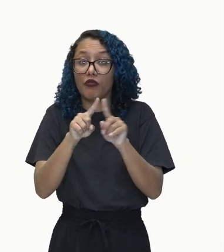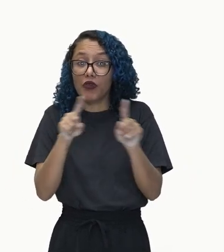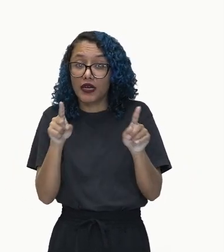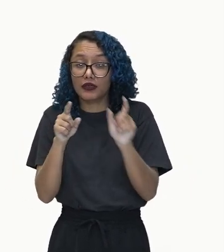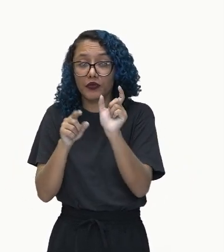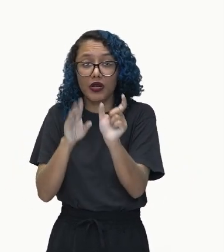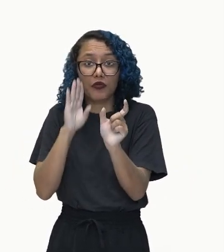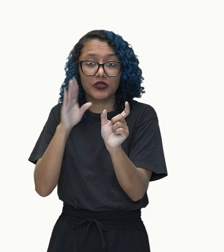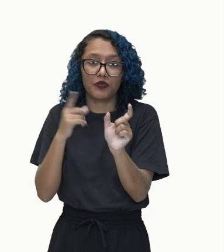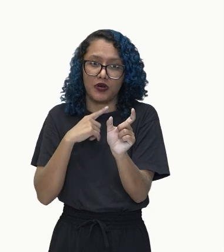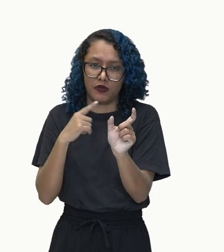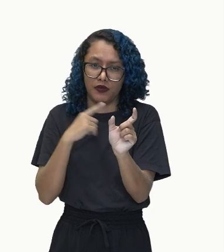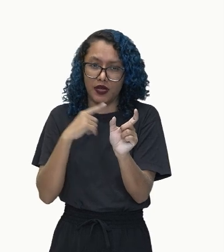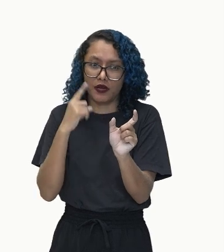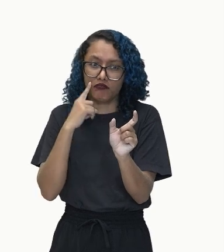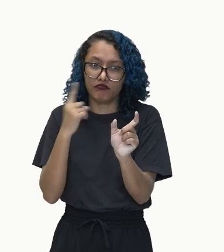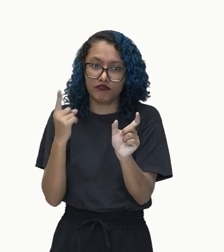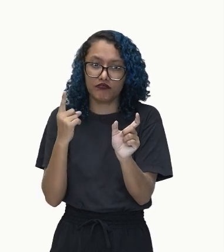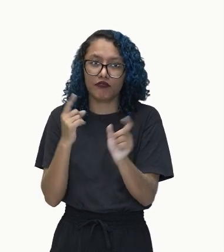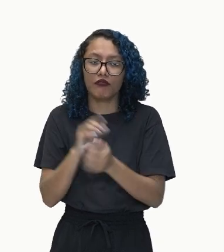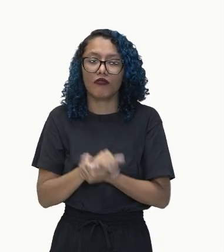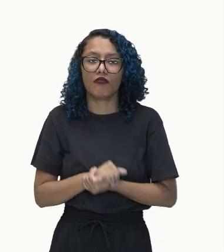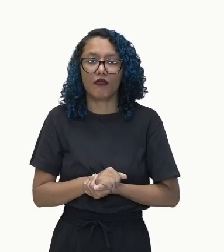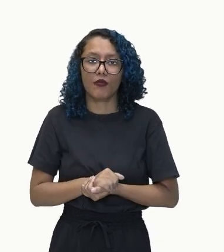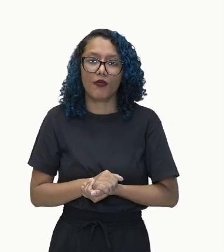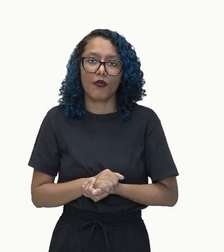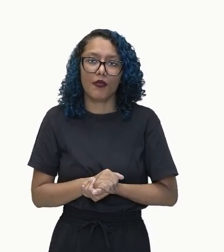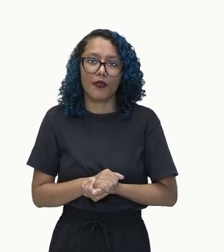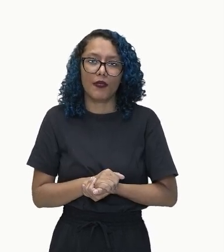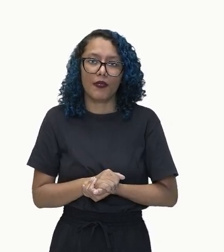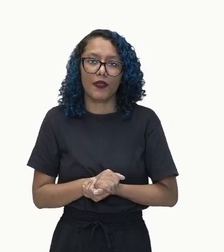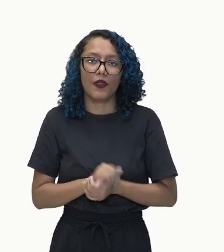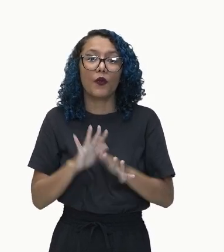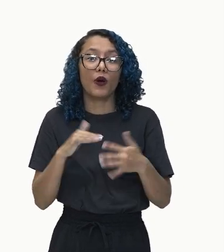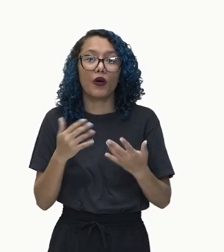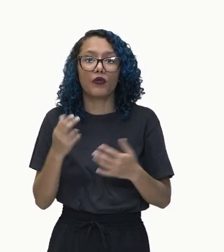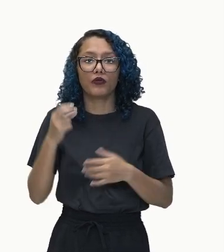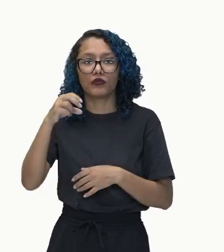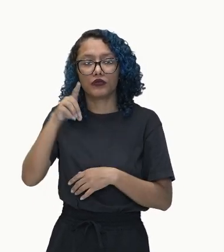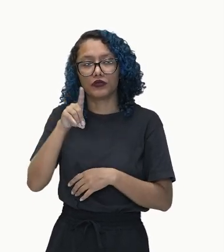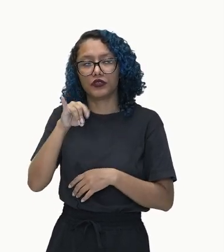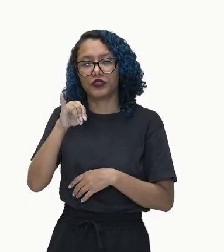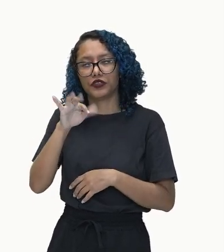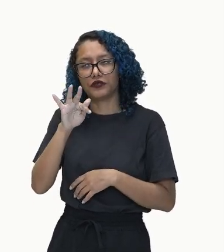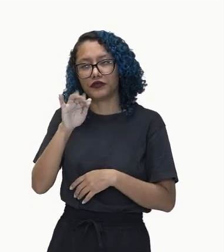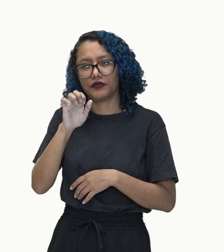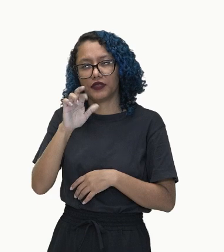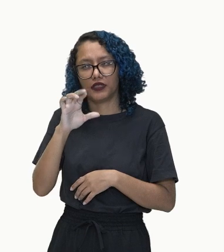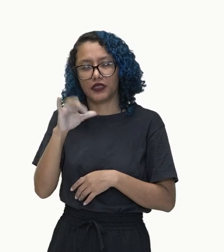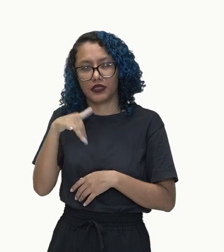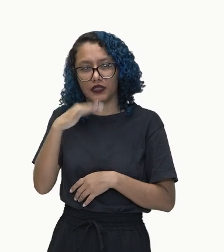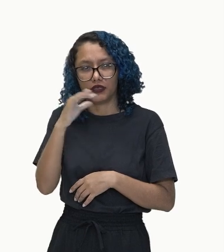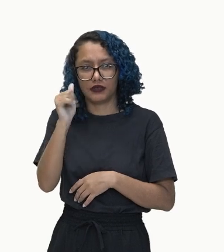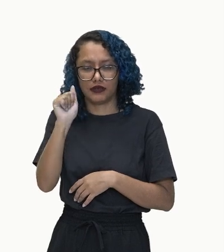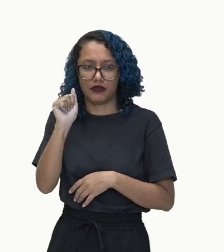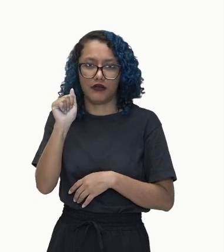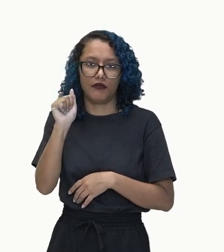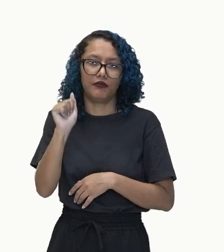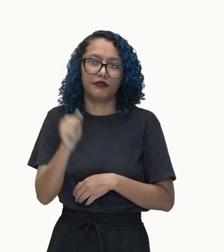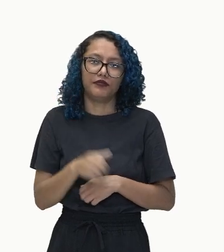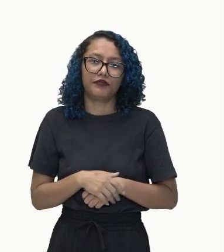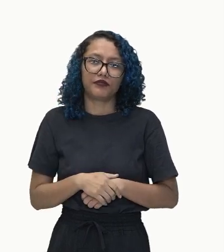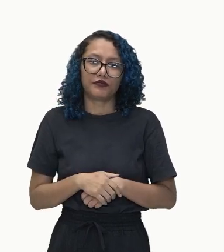temos um núcleo, que é diferença, a diferença, né? Ela,